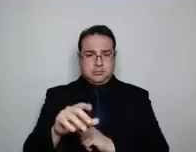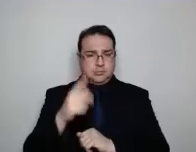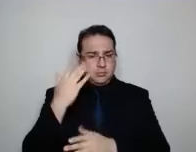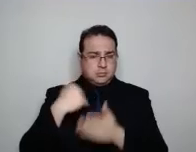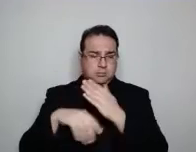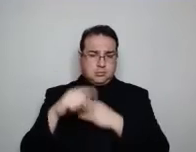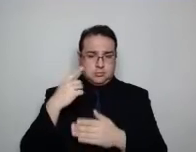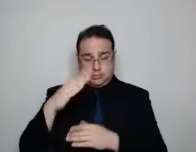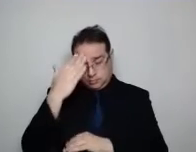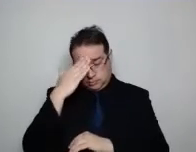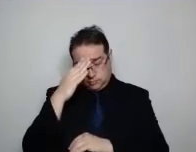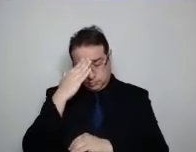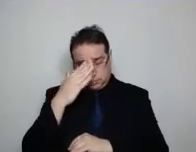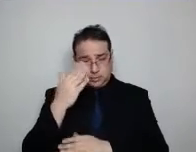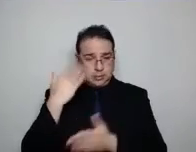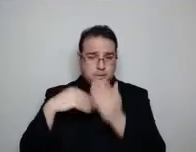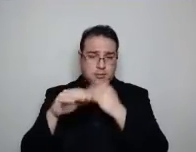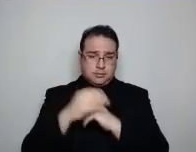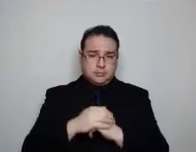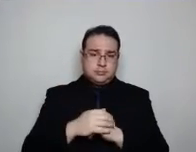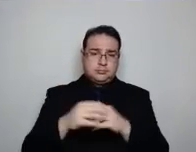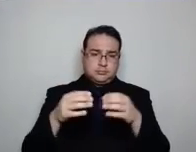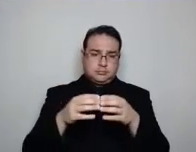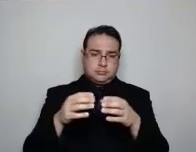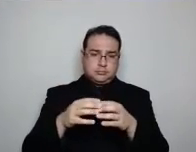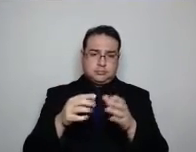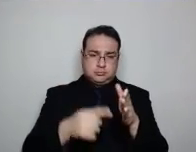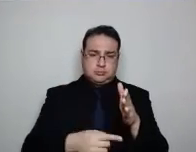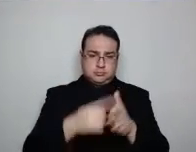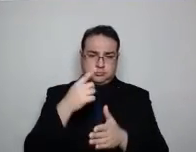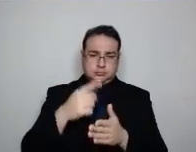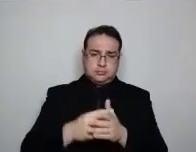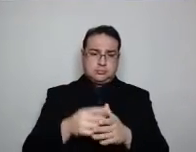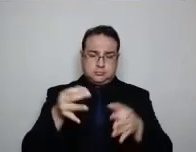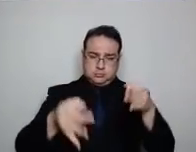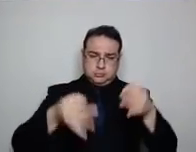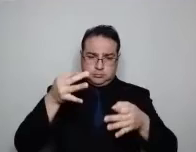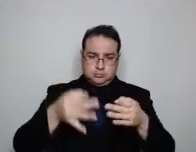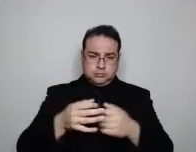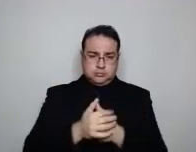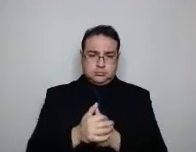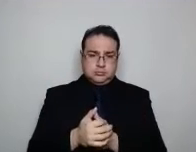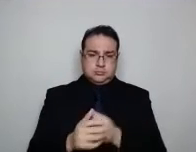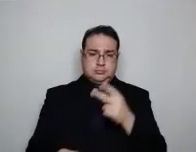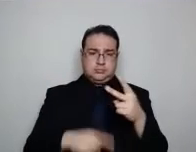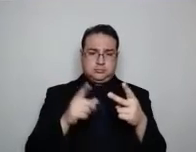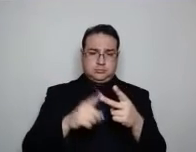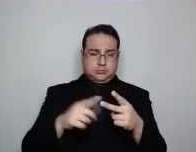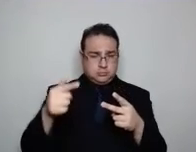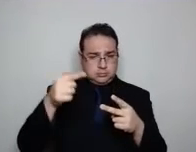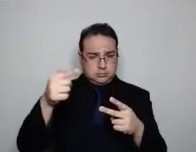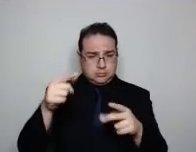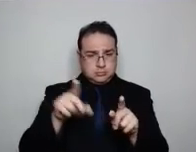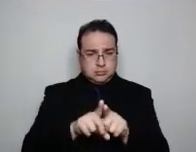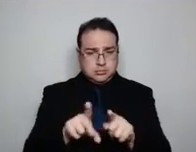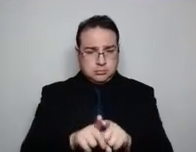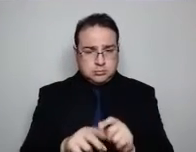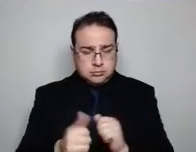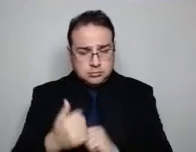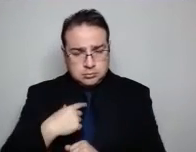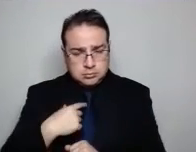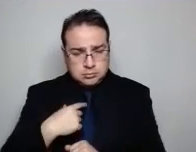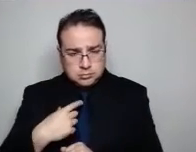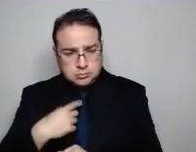compreendido pela magistrada da primeira, nem pela da sétima, e muito menos pela procuradoria